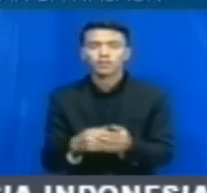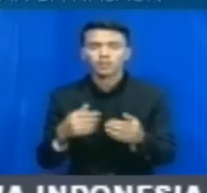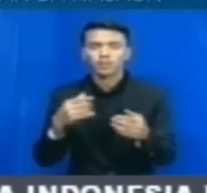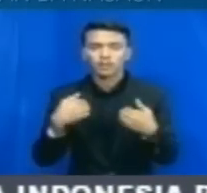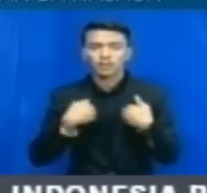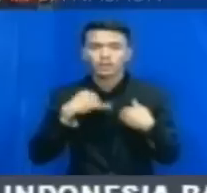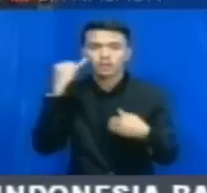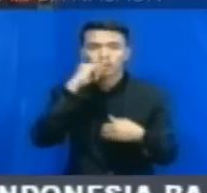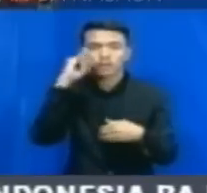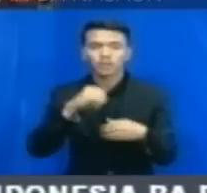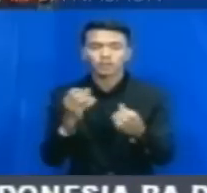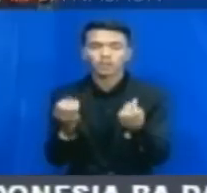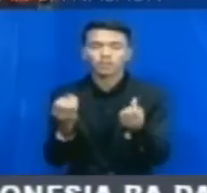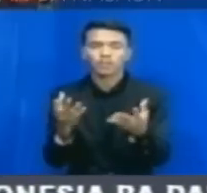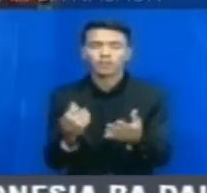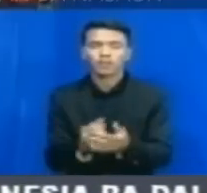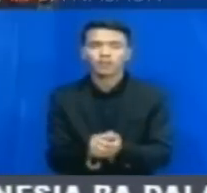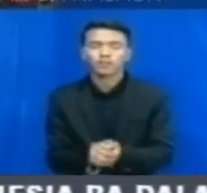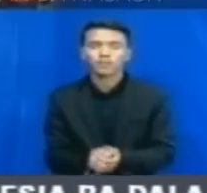bara. Se interrogação bara.